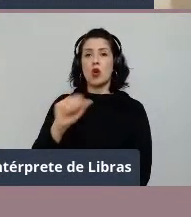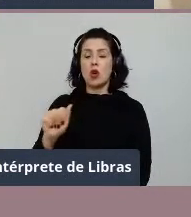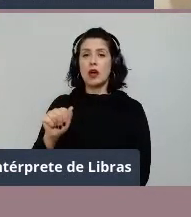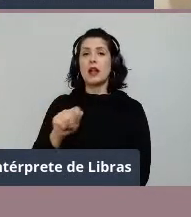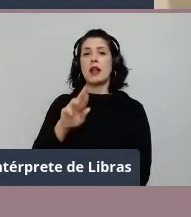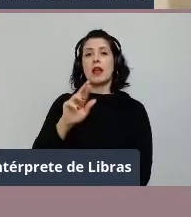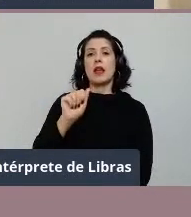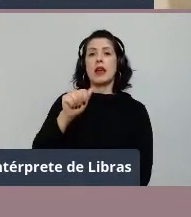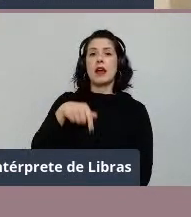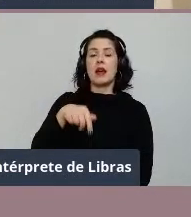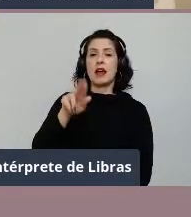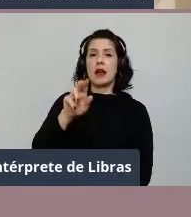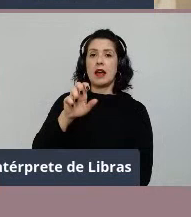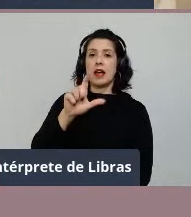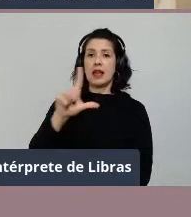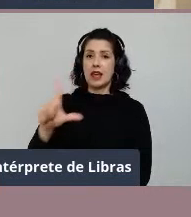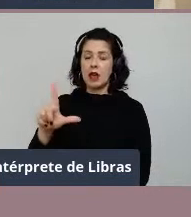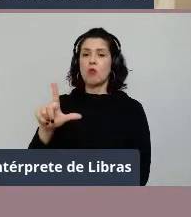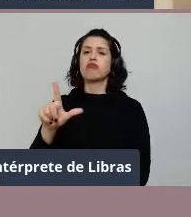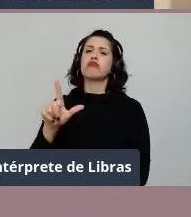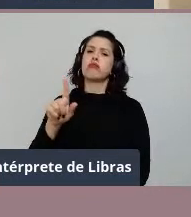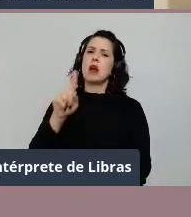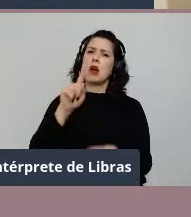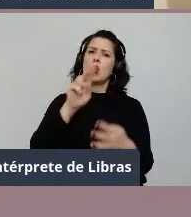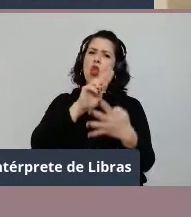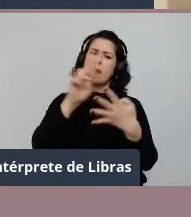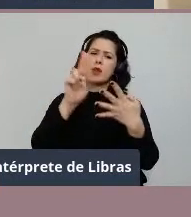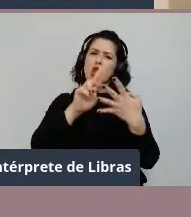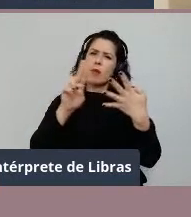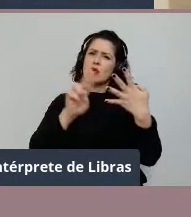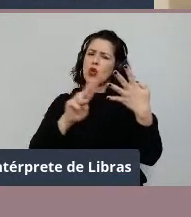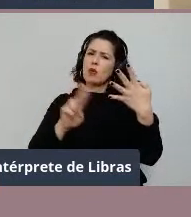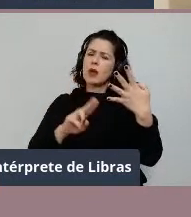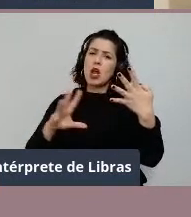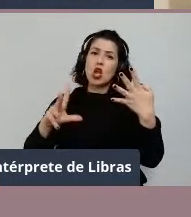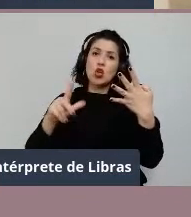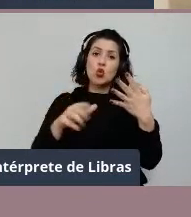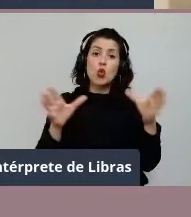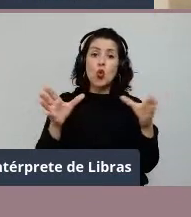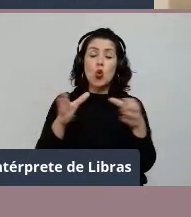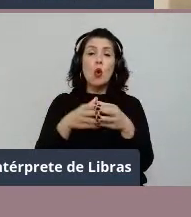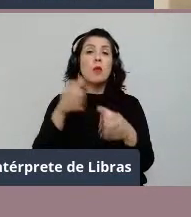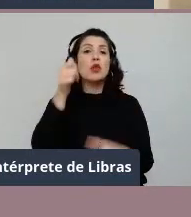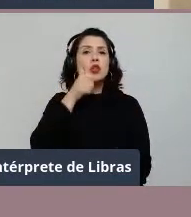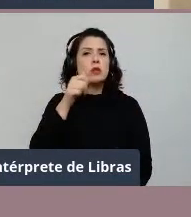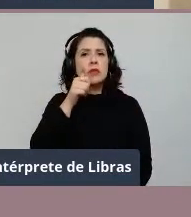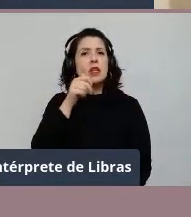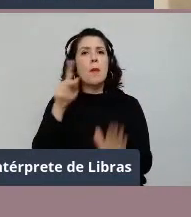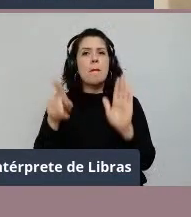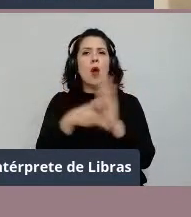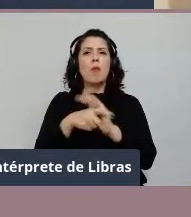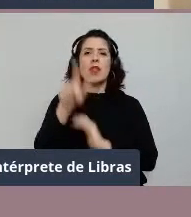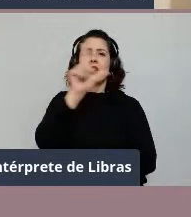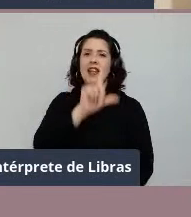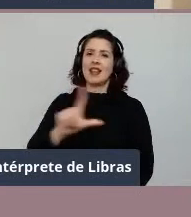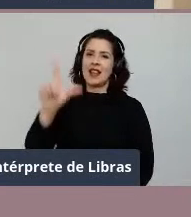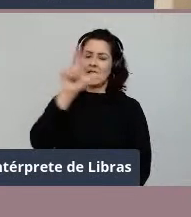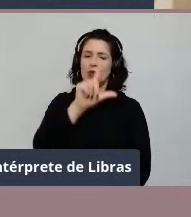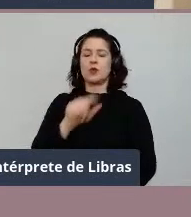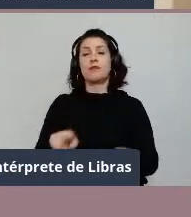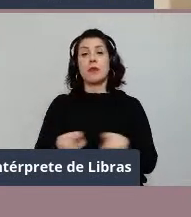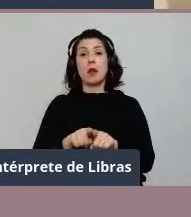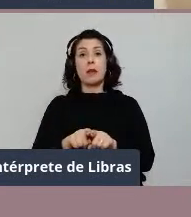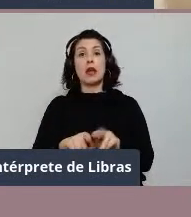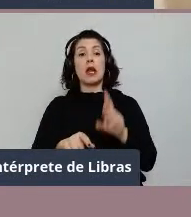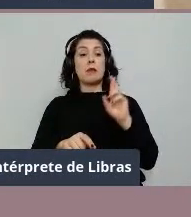Queiroz. E esse é o time, digamos, feminino, né? O time de mulheres da literatura. E aí, como representante do time